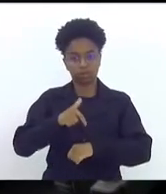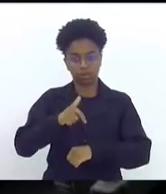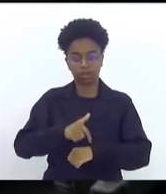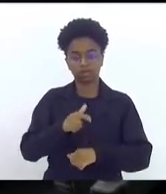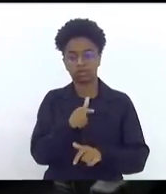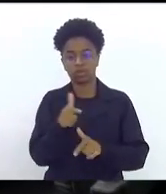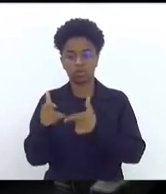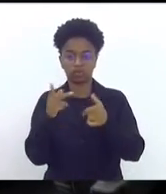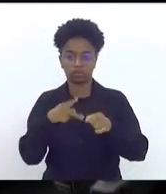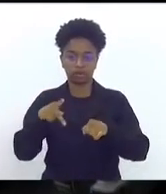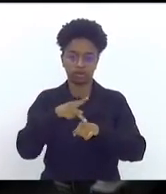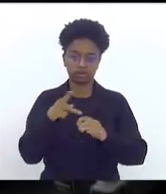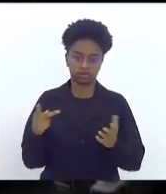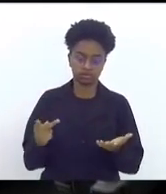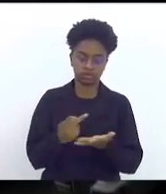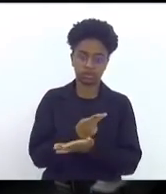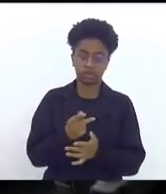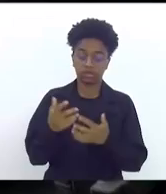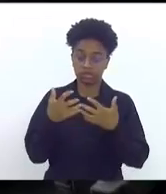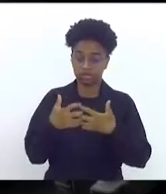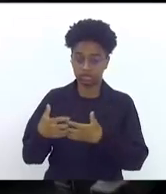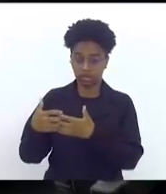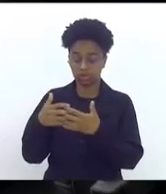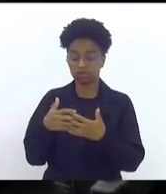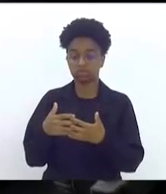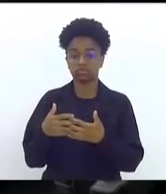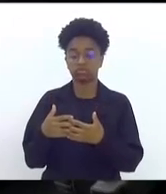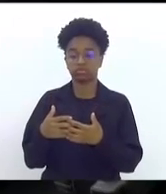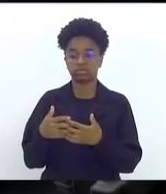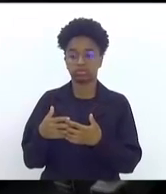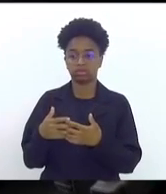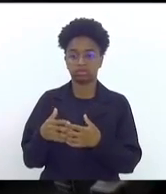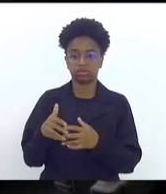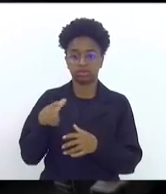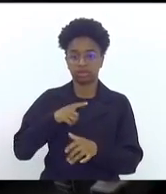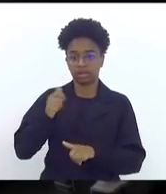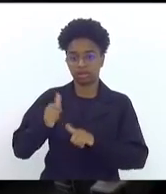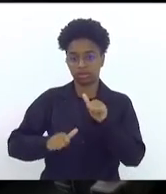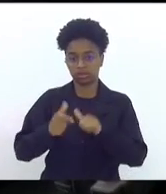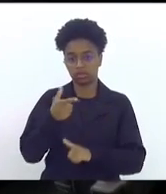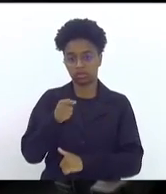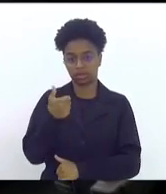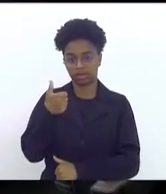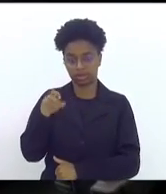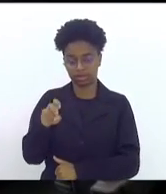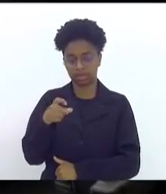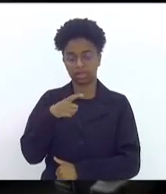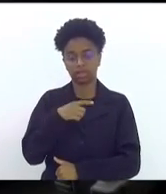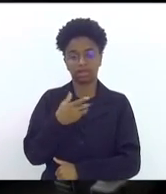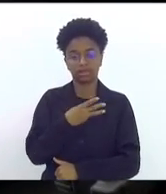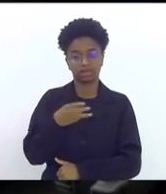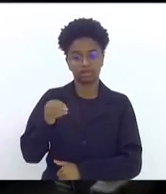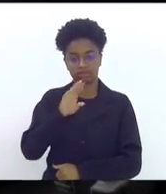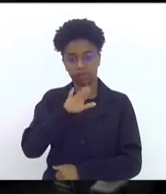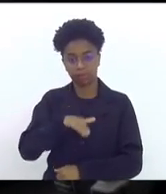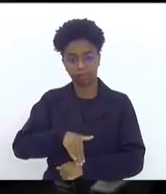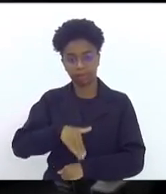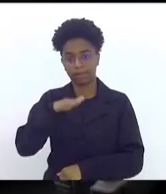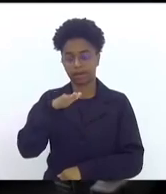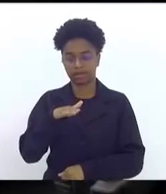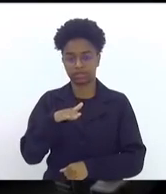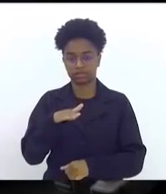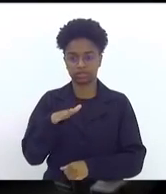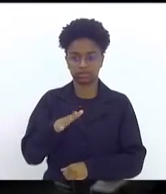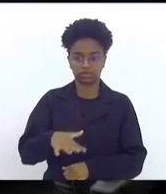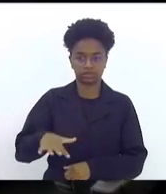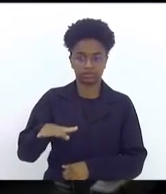países. Nos Estados Unidos da América, análise em 2015 de mais de 300 casos de condenações injustas revertidas pelo